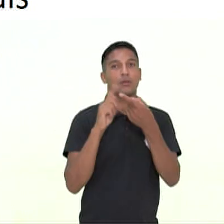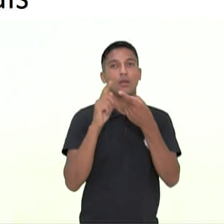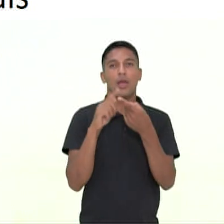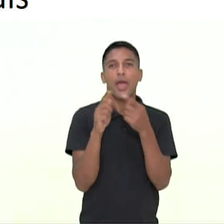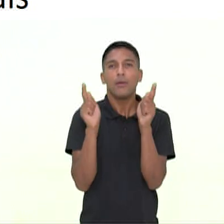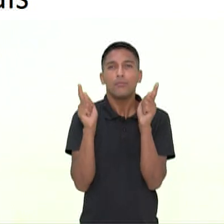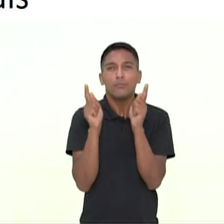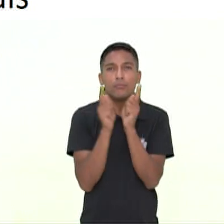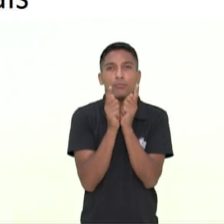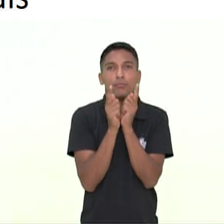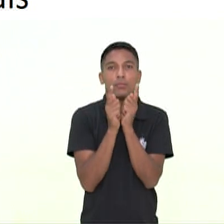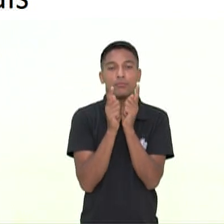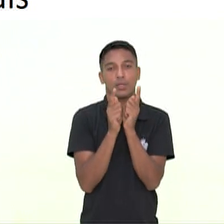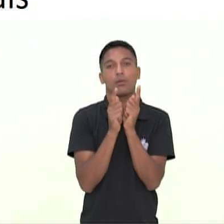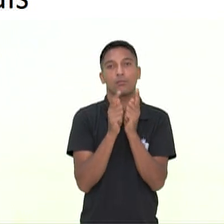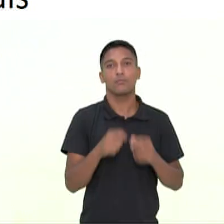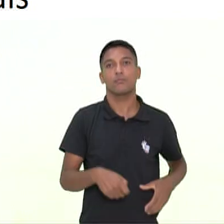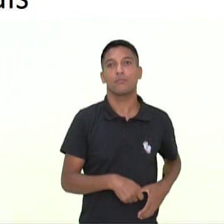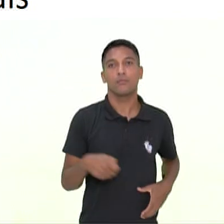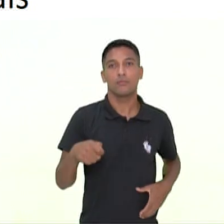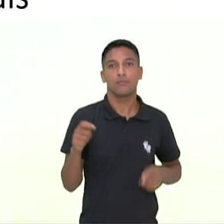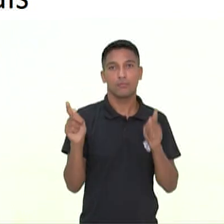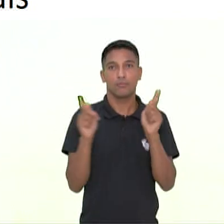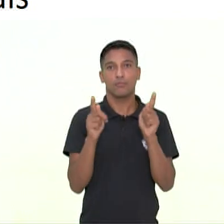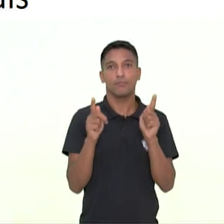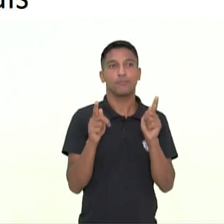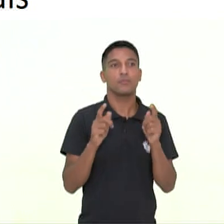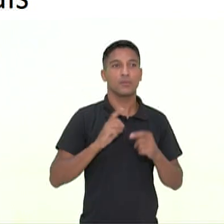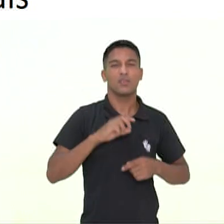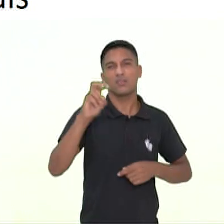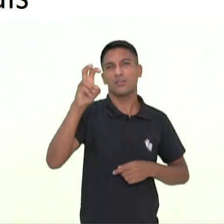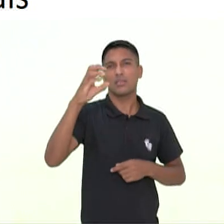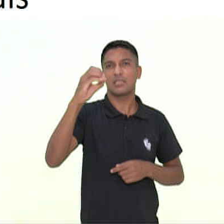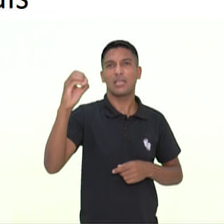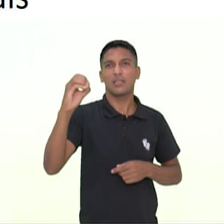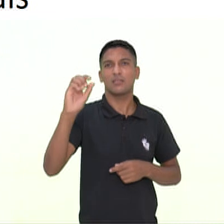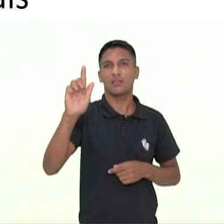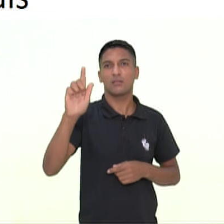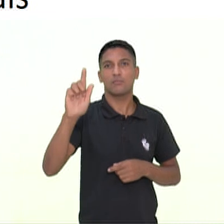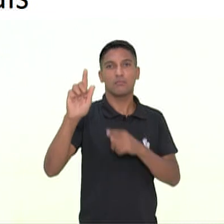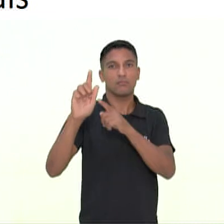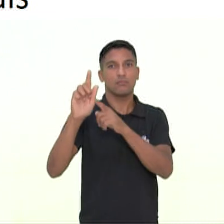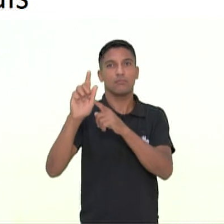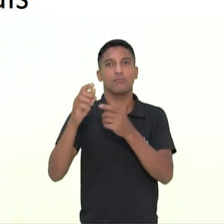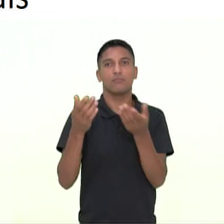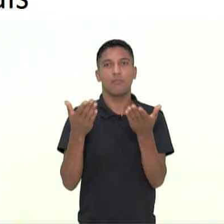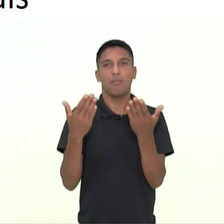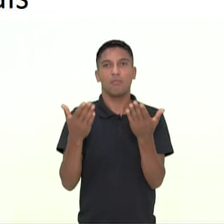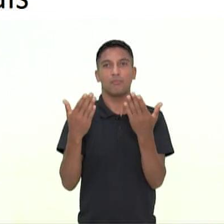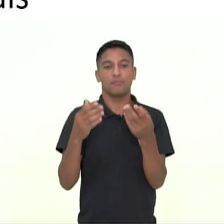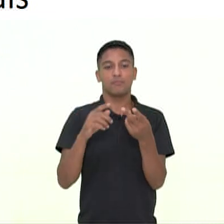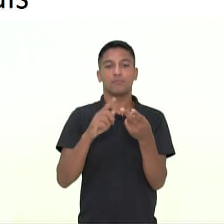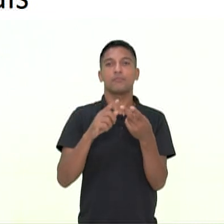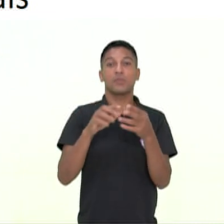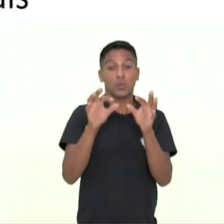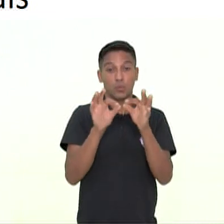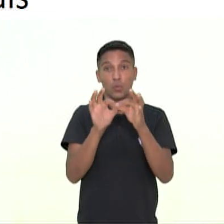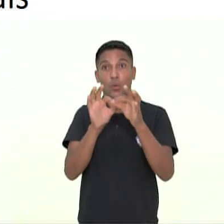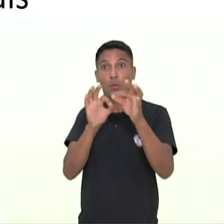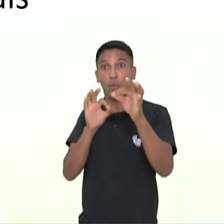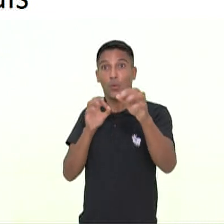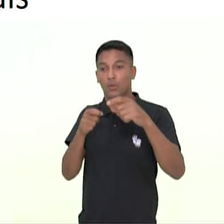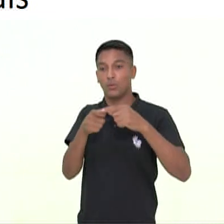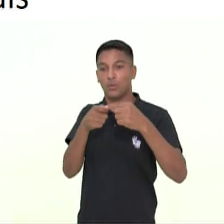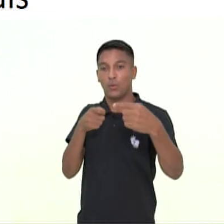menor arma de das três ele pesa mais ou menos 500 gramas e tem um tamanho de 90 centímetros